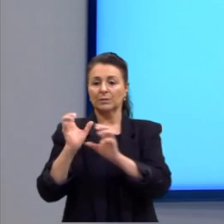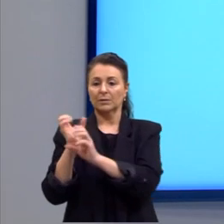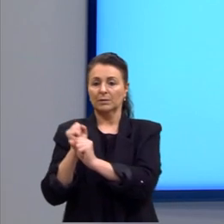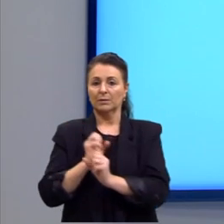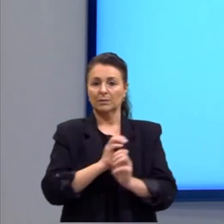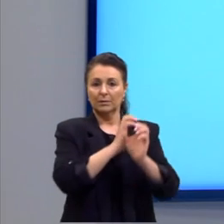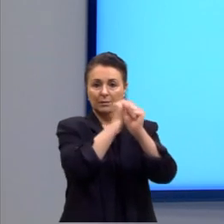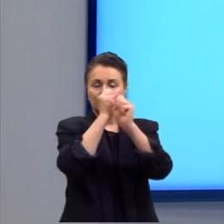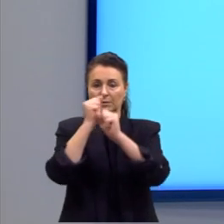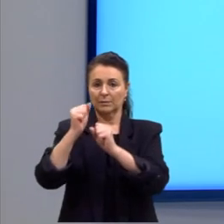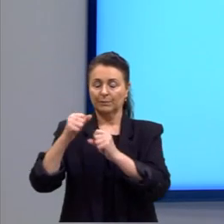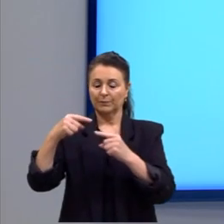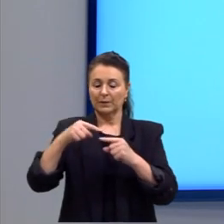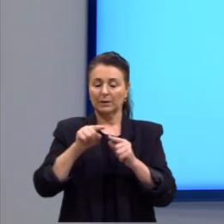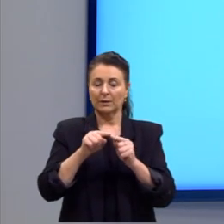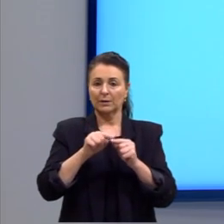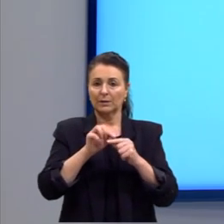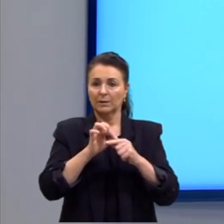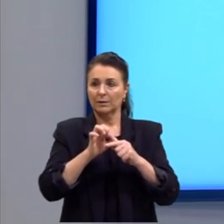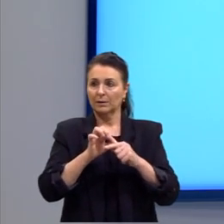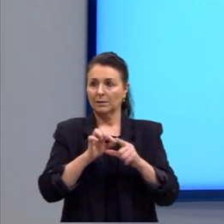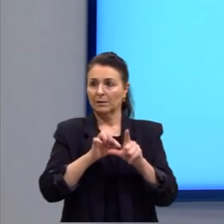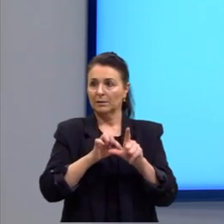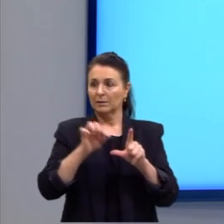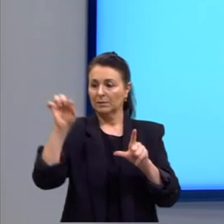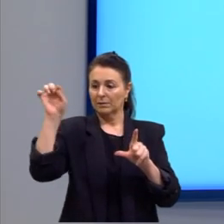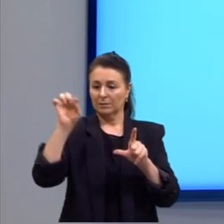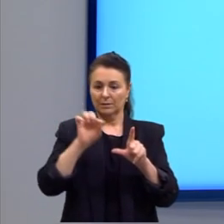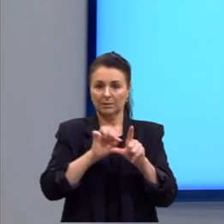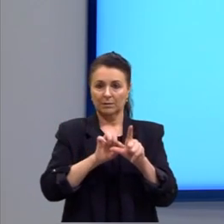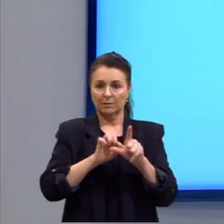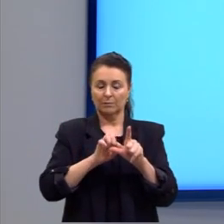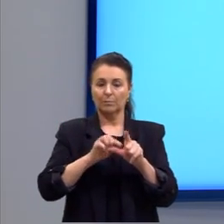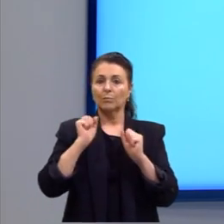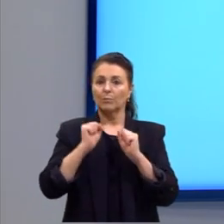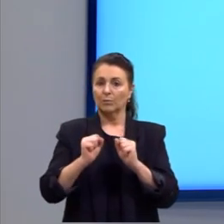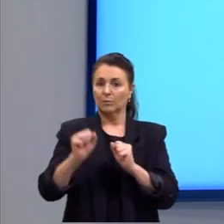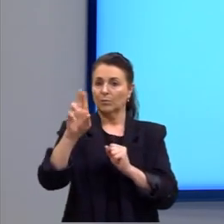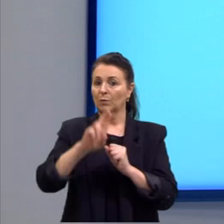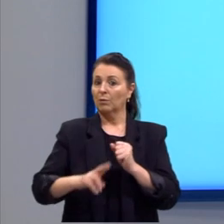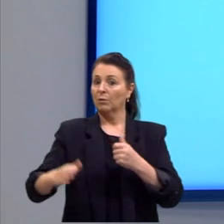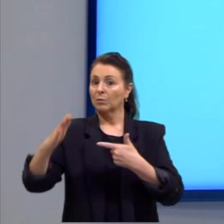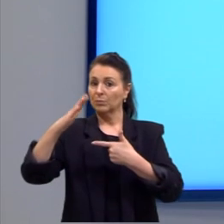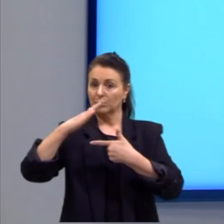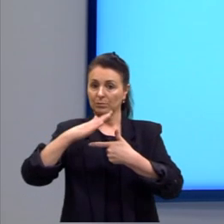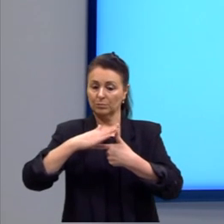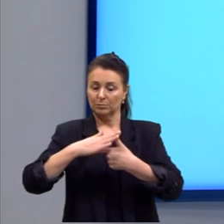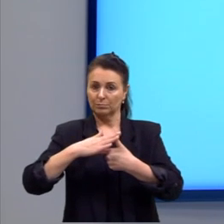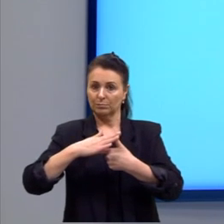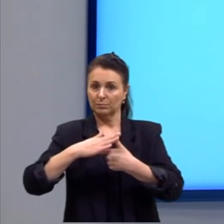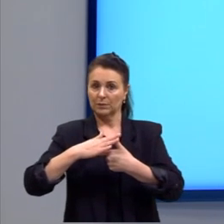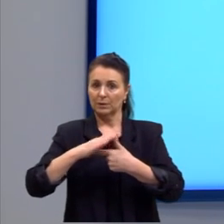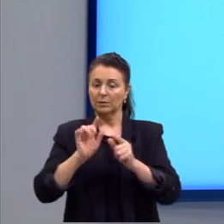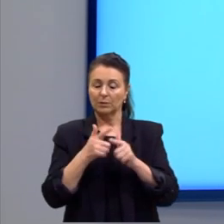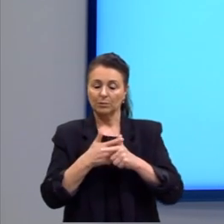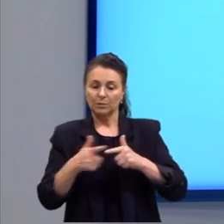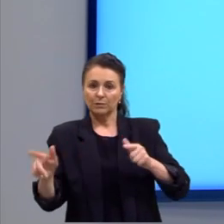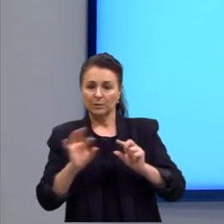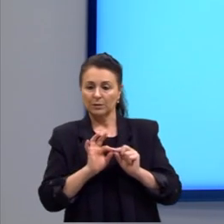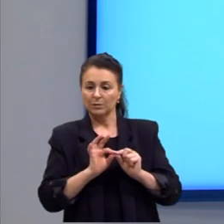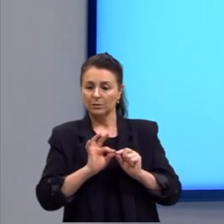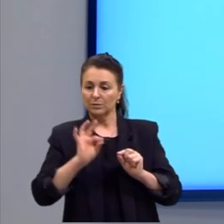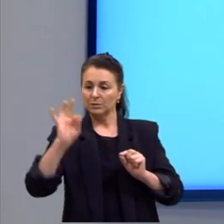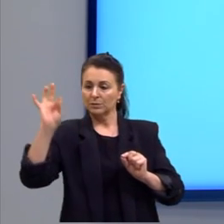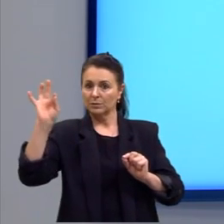diagonal do quadrado ela pode ser calculada utilizando o teorema de Pitágoras também estão dividindo a diagonal